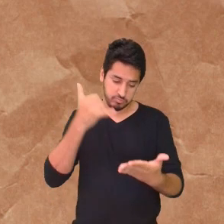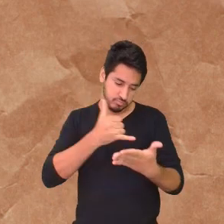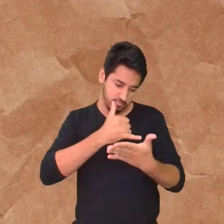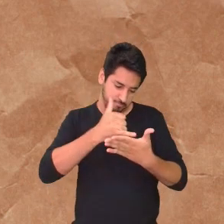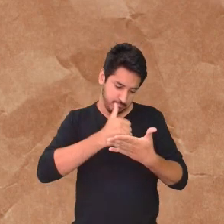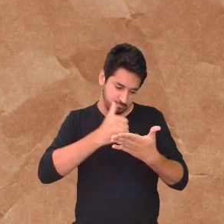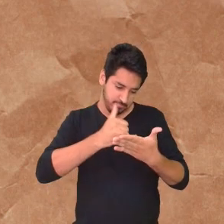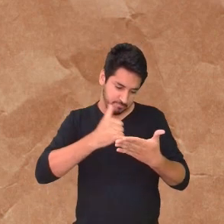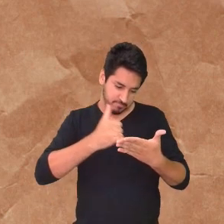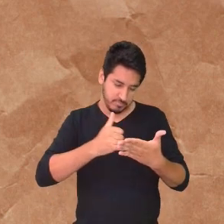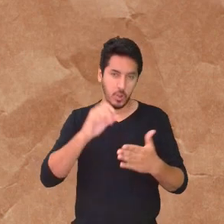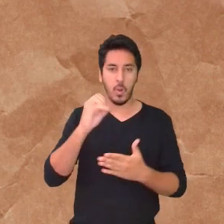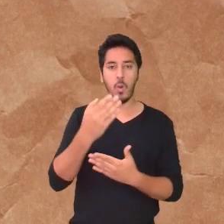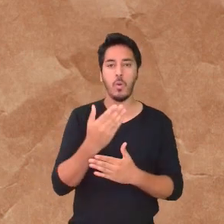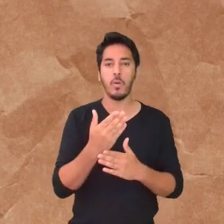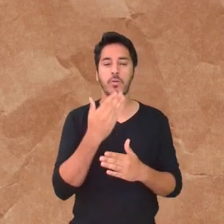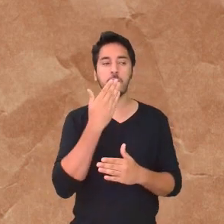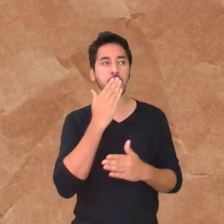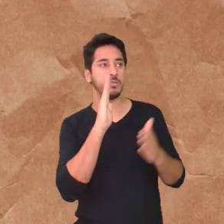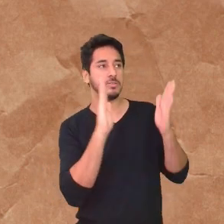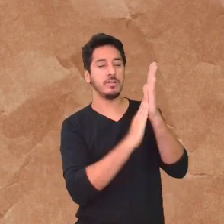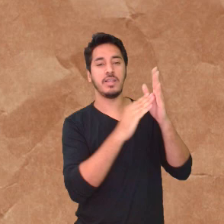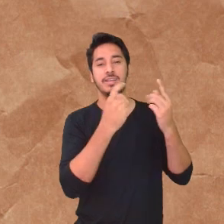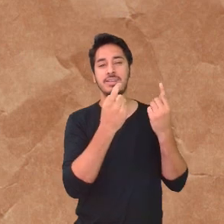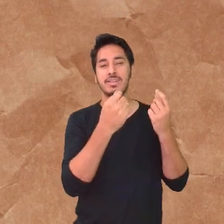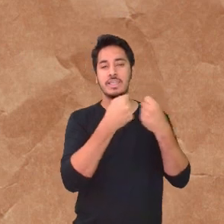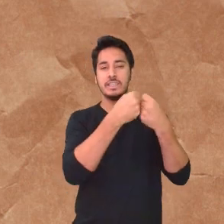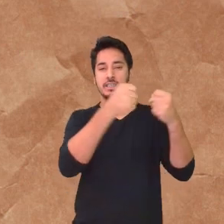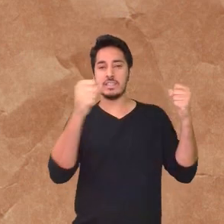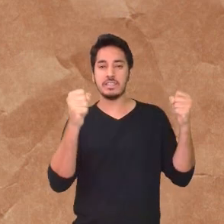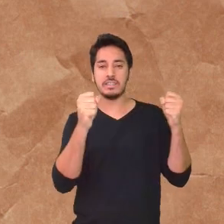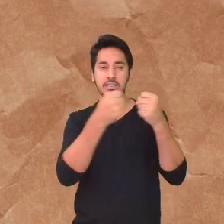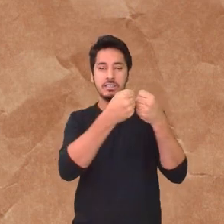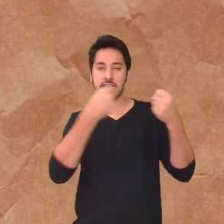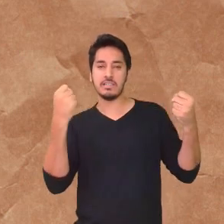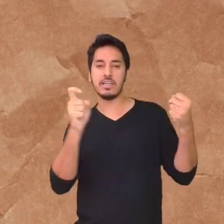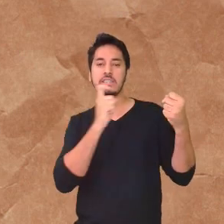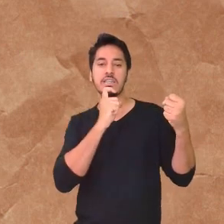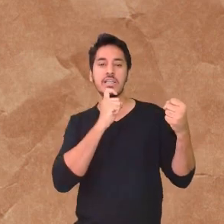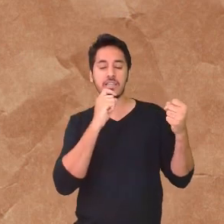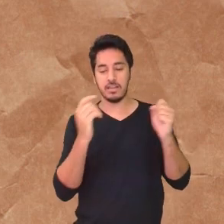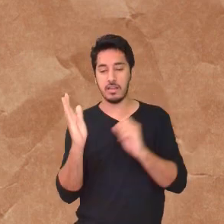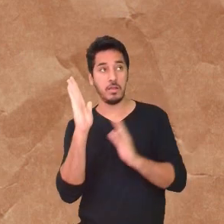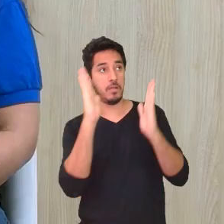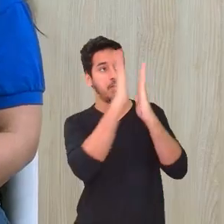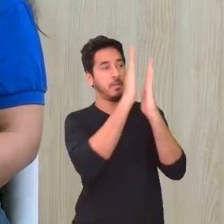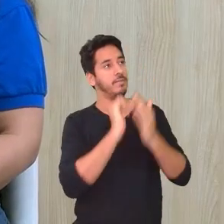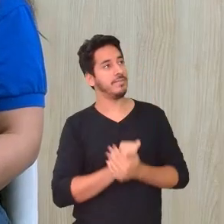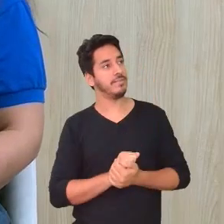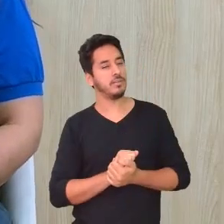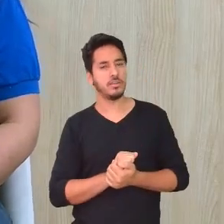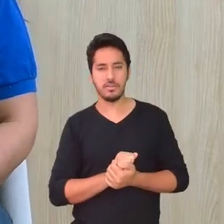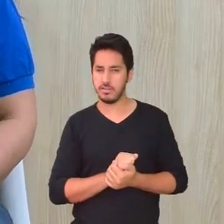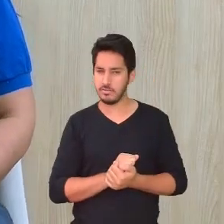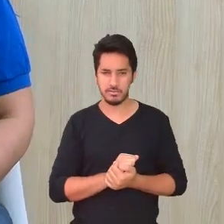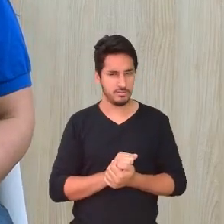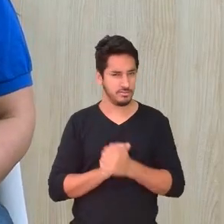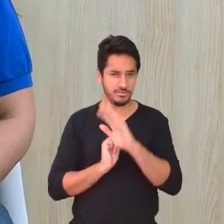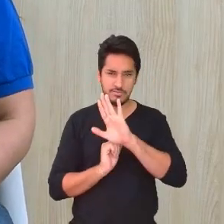mais aquele bilhete na geladeira para nossa mãe, para nosso pai. A gente manda um WhatsApp, não é?